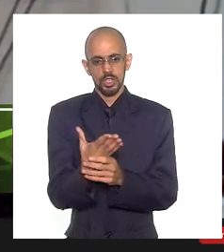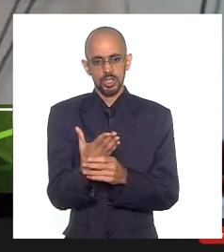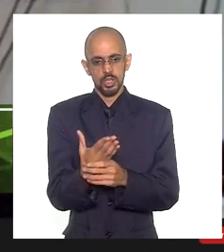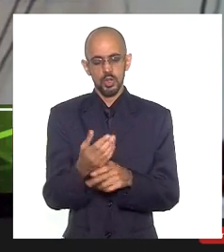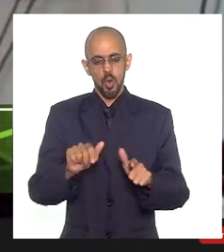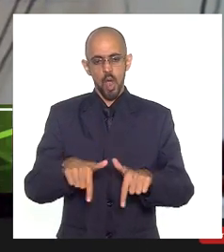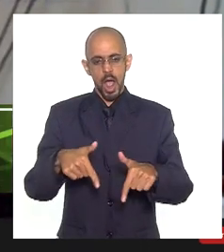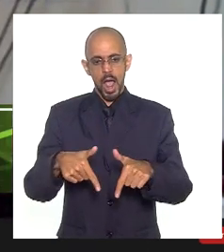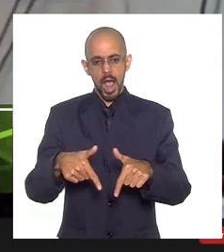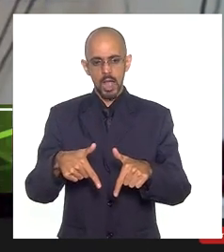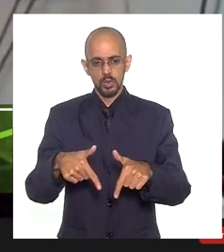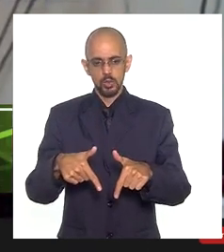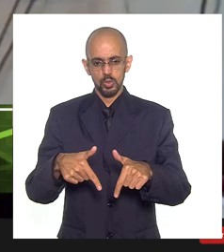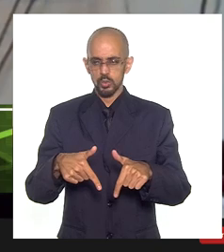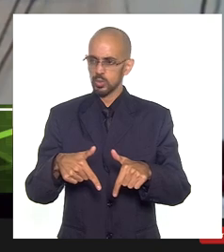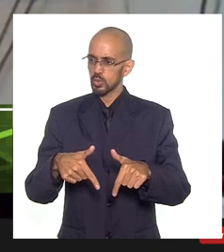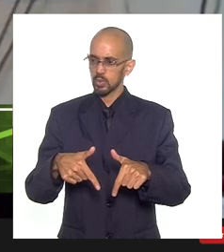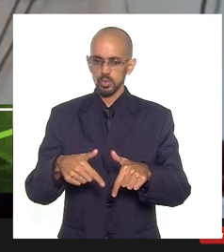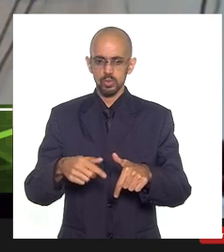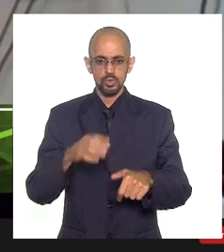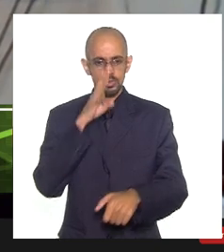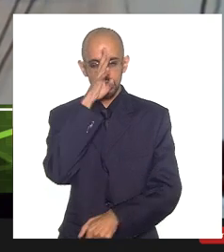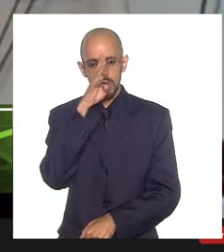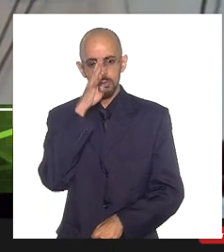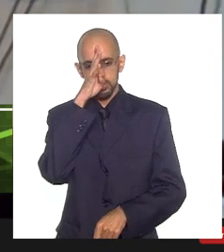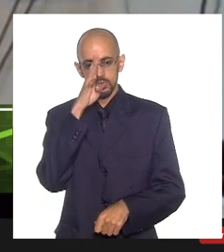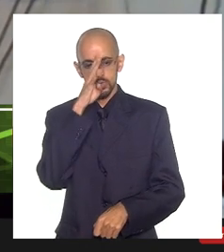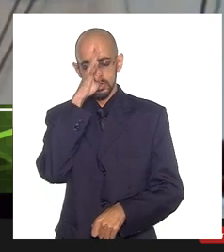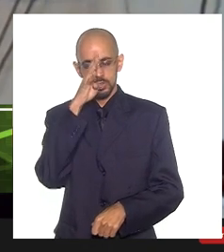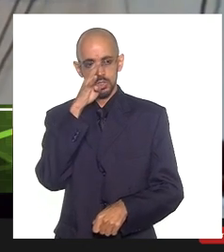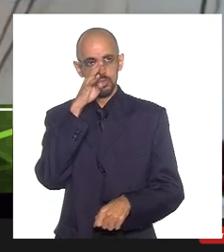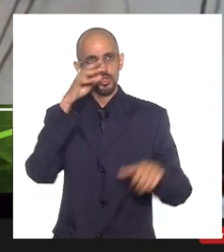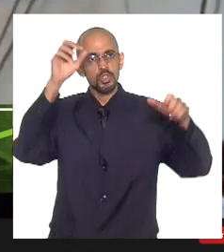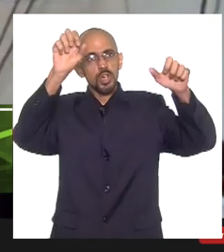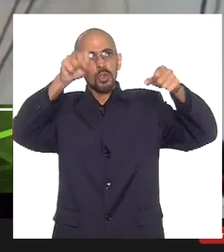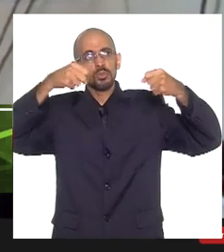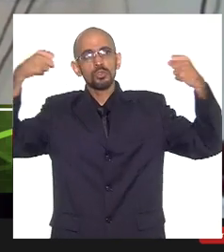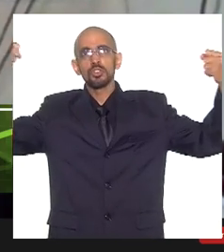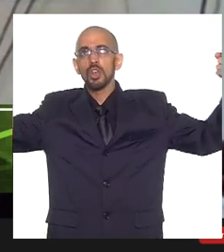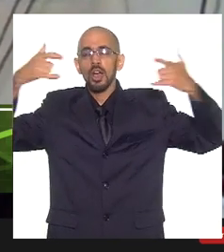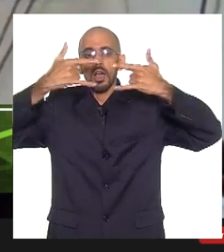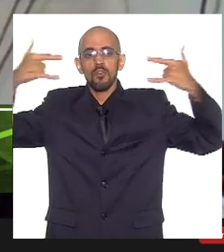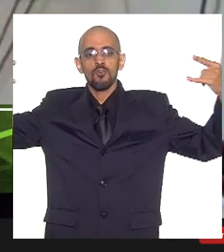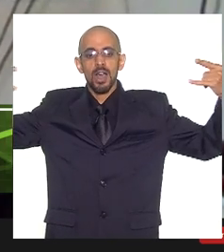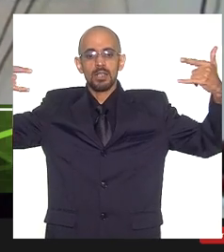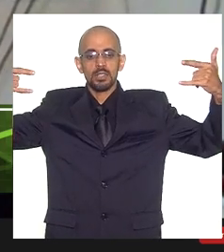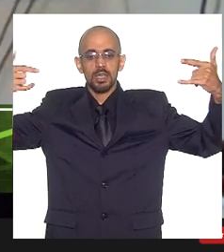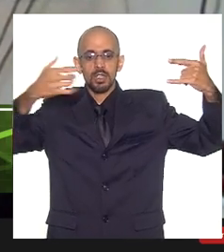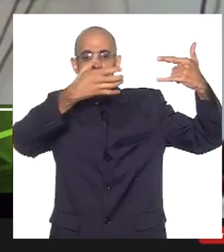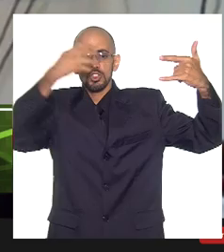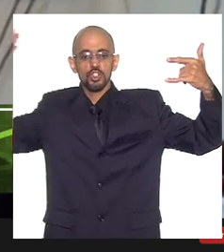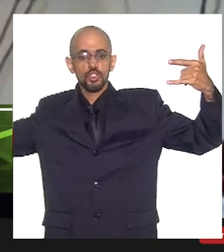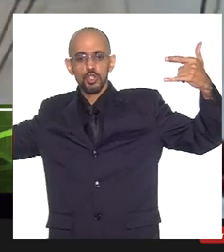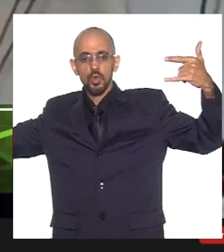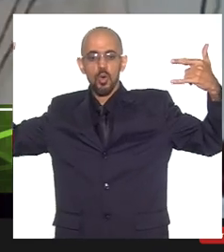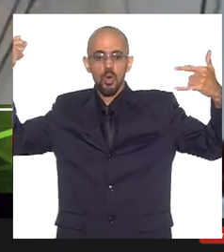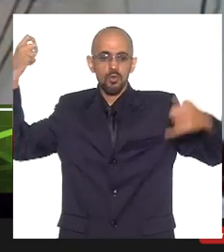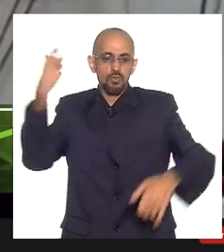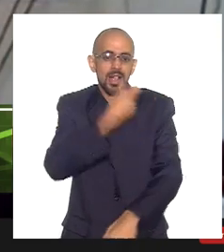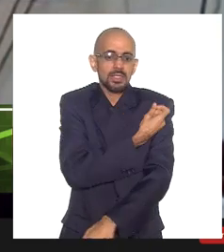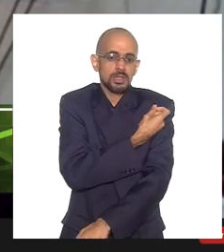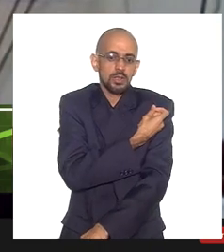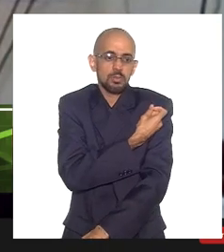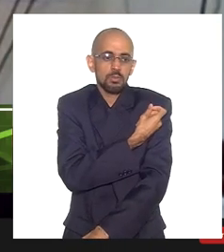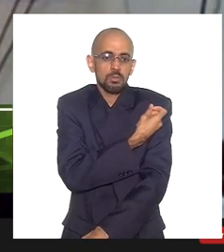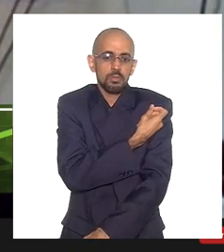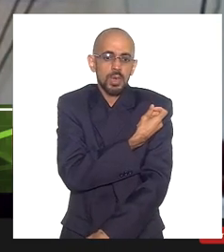vandalismo ao retirar uma faixa uma faixa que dizia vacina no braço comida no prato contra a destruição